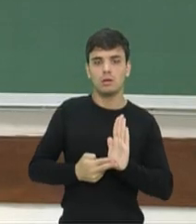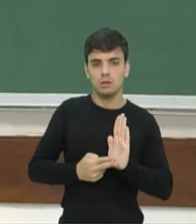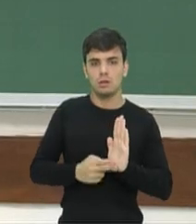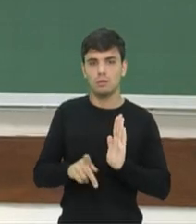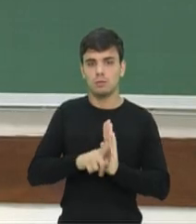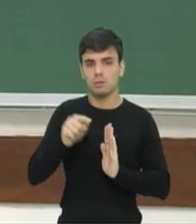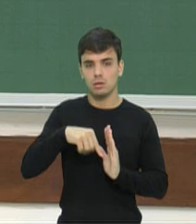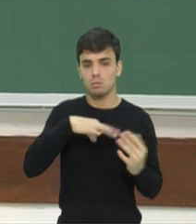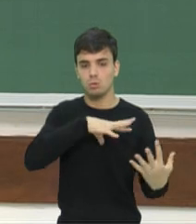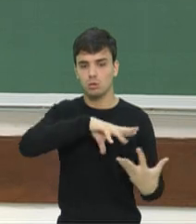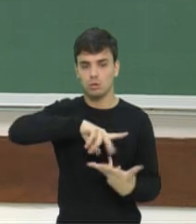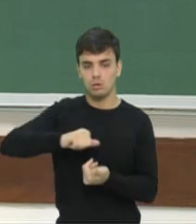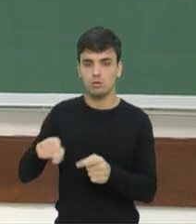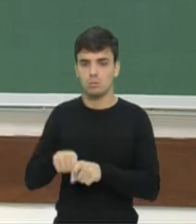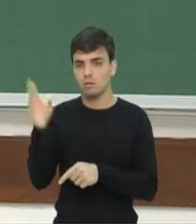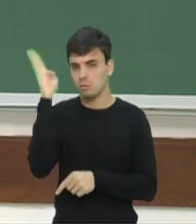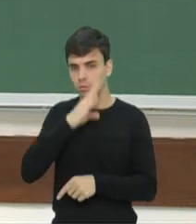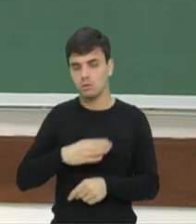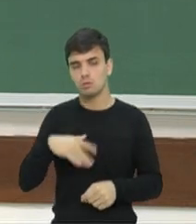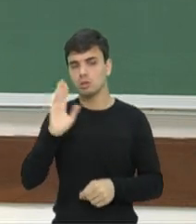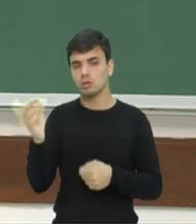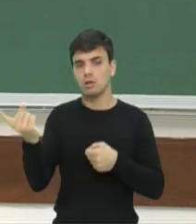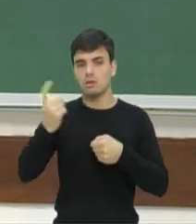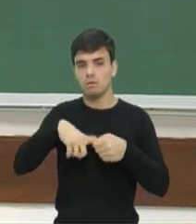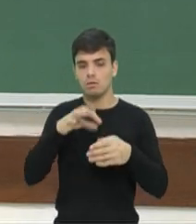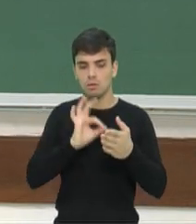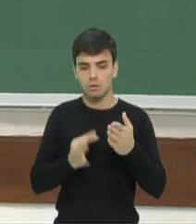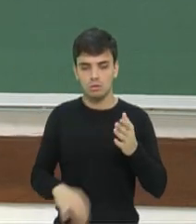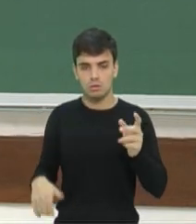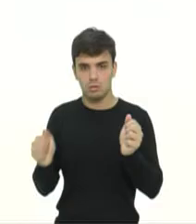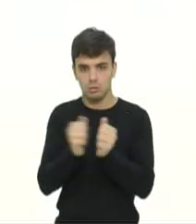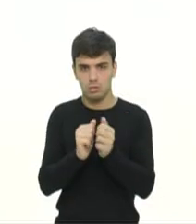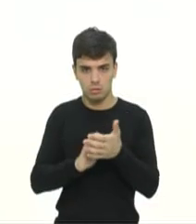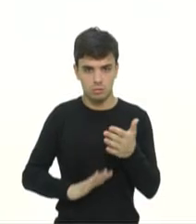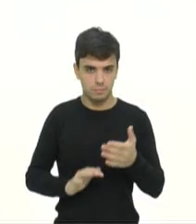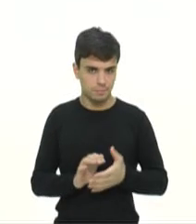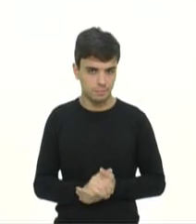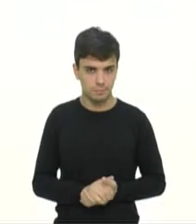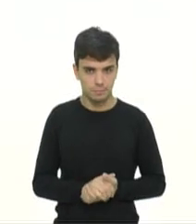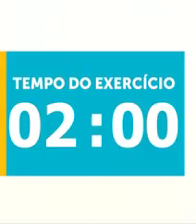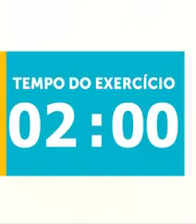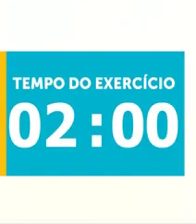nível mundial e no Brasil? Já já voltamos também com a correção deste exercício.